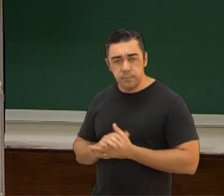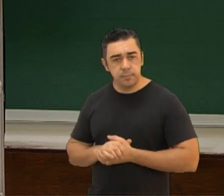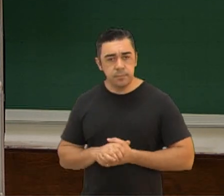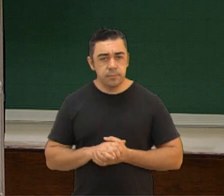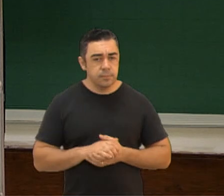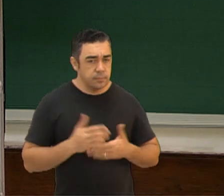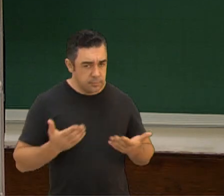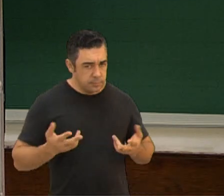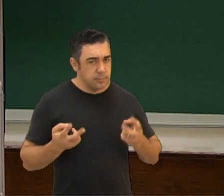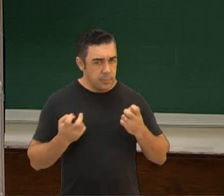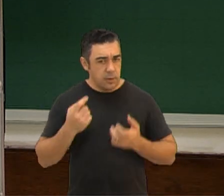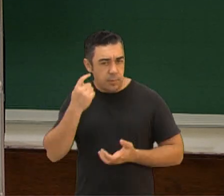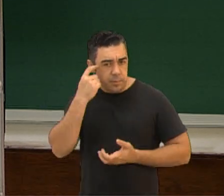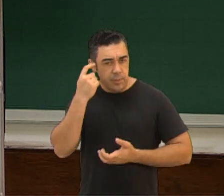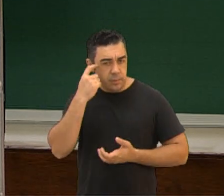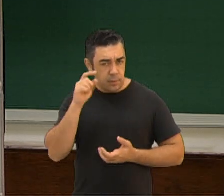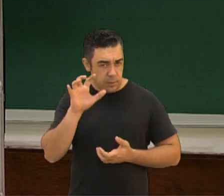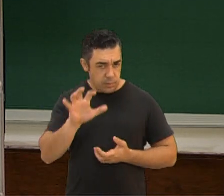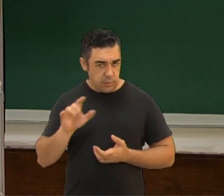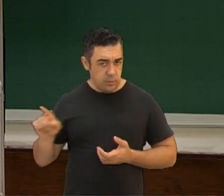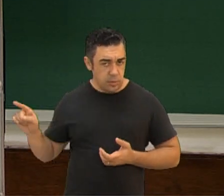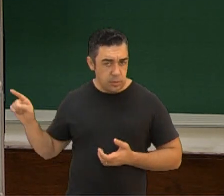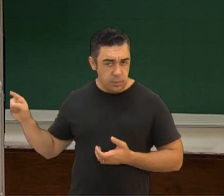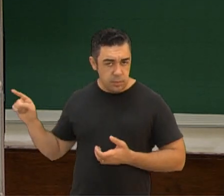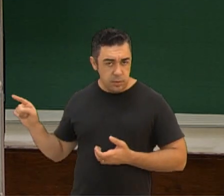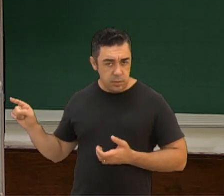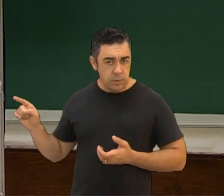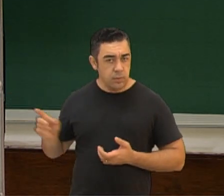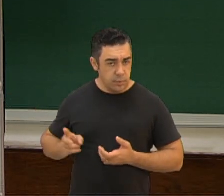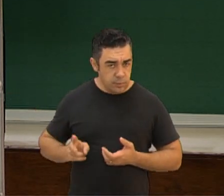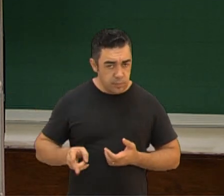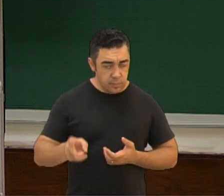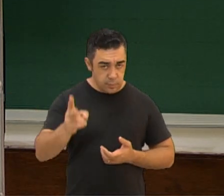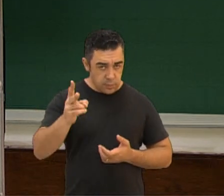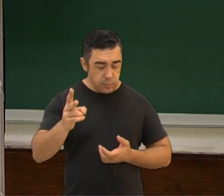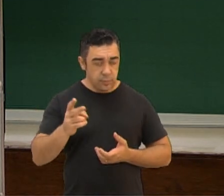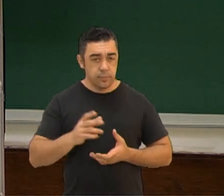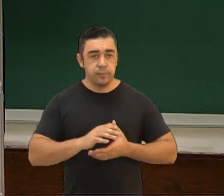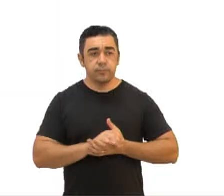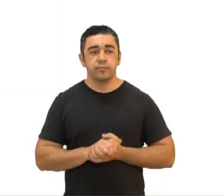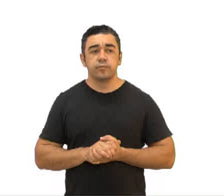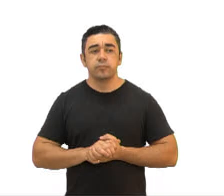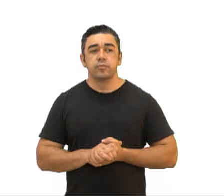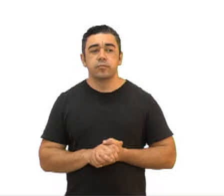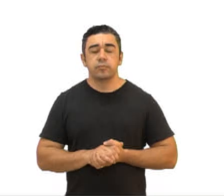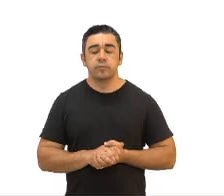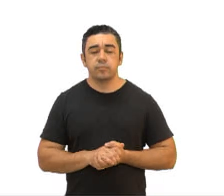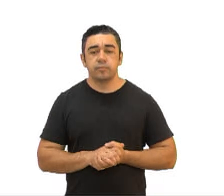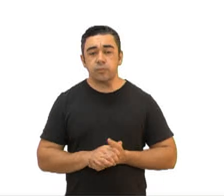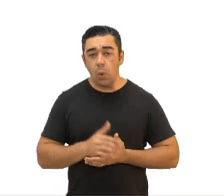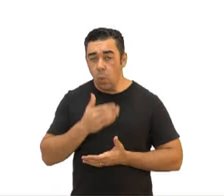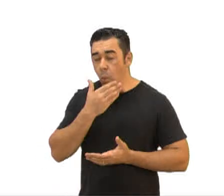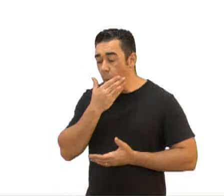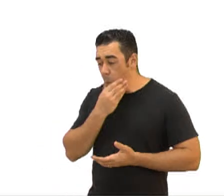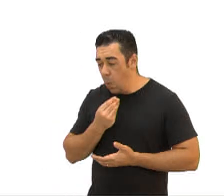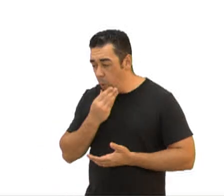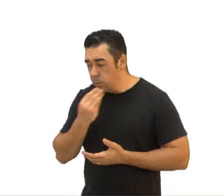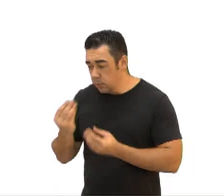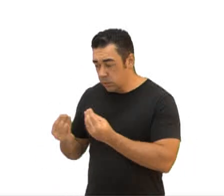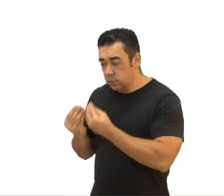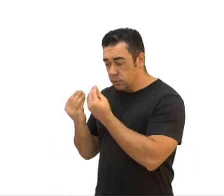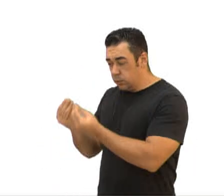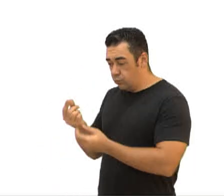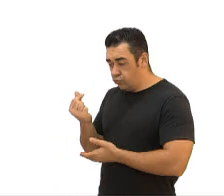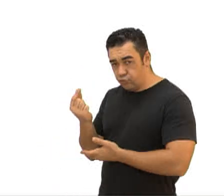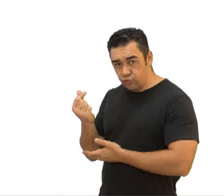Então, a gente vai pensar um pouquinho sobre isso, né? E vamos dar continuidade à leitura do conto. O mercador deu as